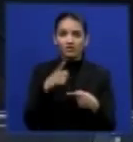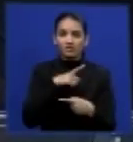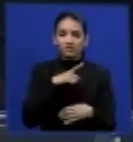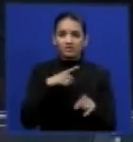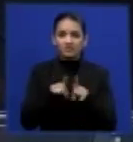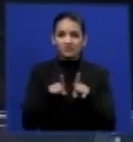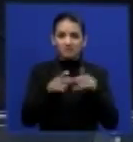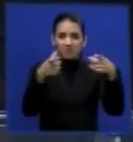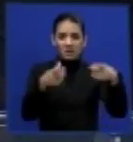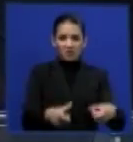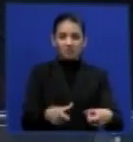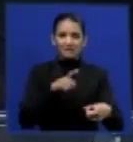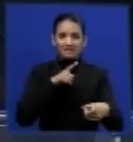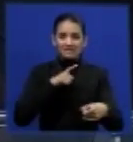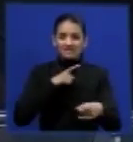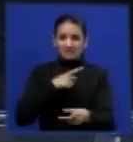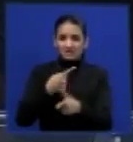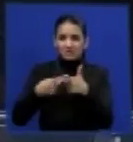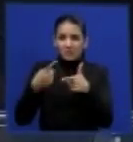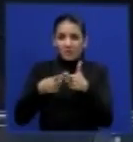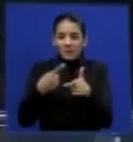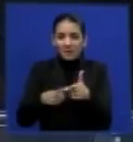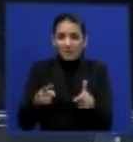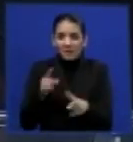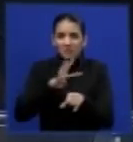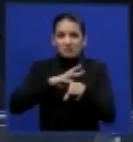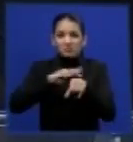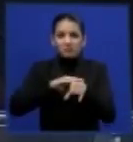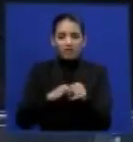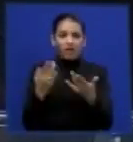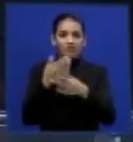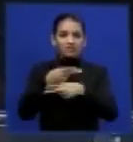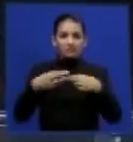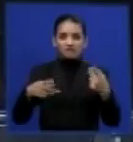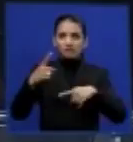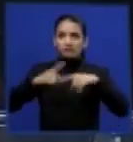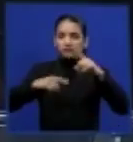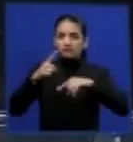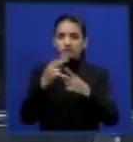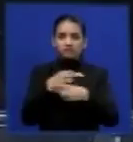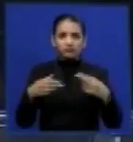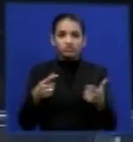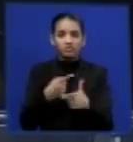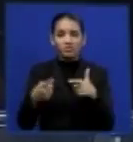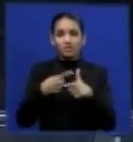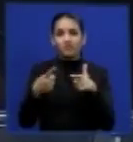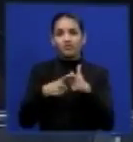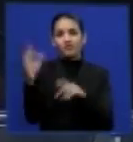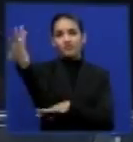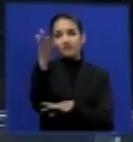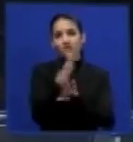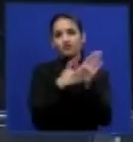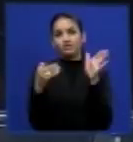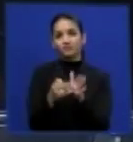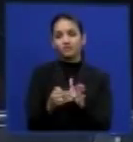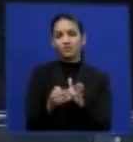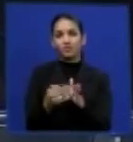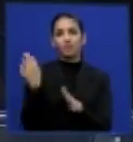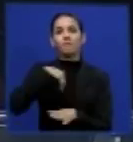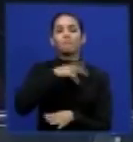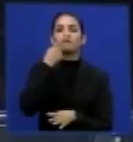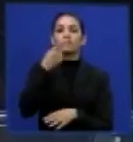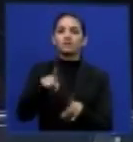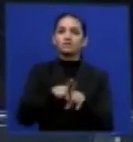de poluição e contaminação ambiental e portanto é um processo insustentável a médio e longo prazo eh ressaltamos que os